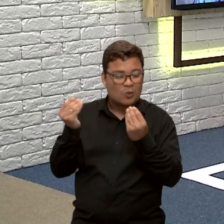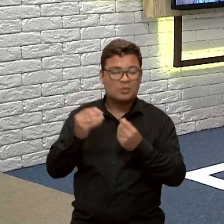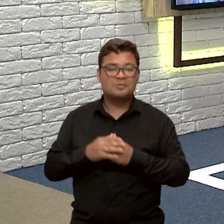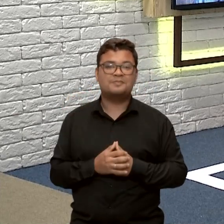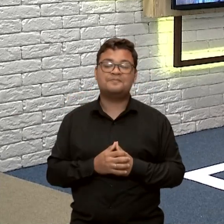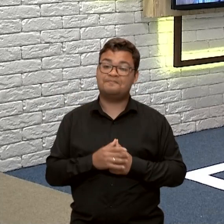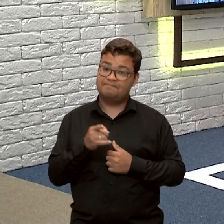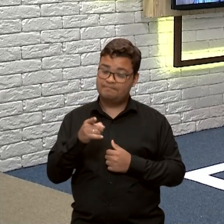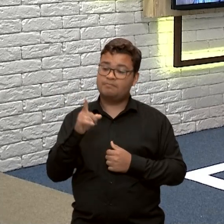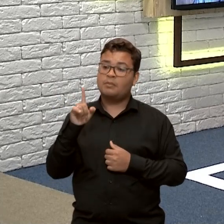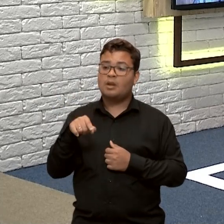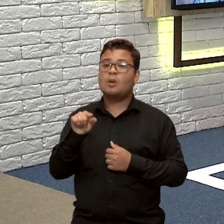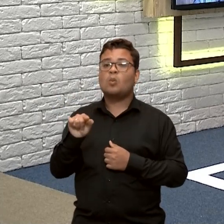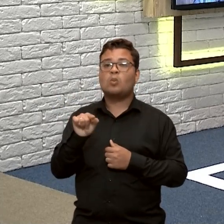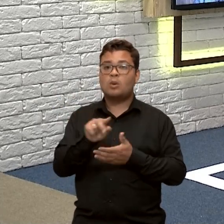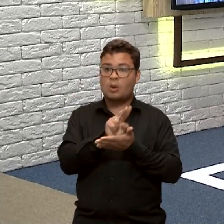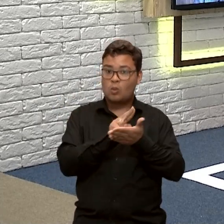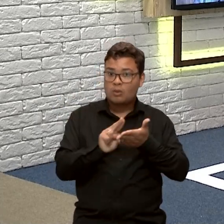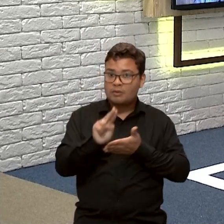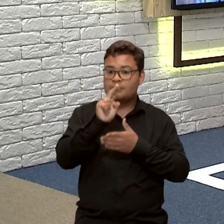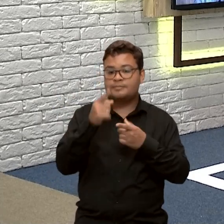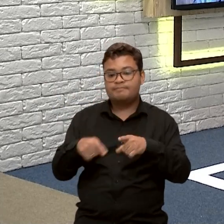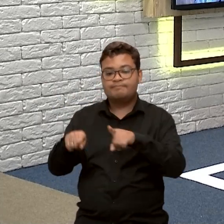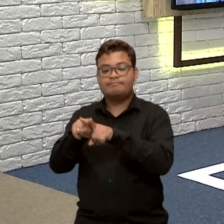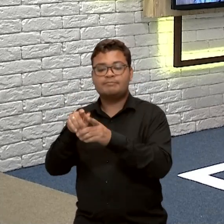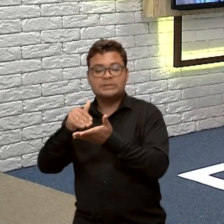ter conhecimento sobre esses cenários